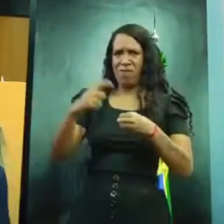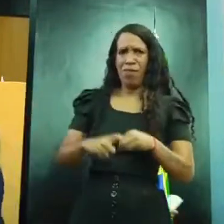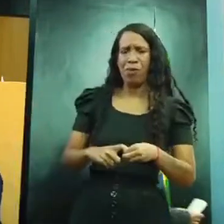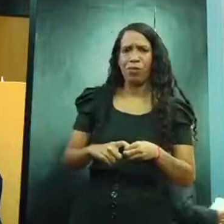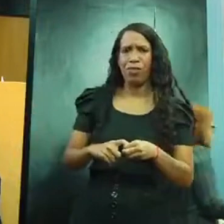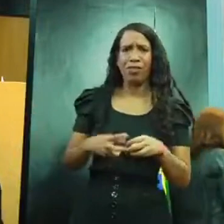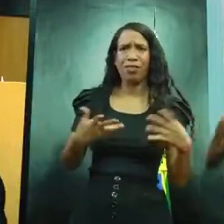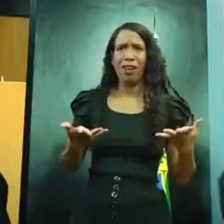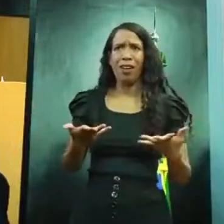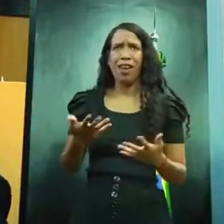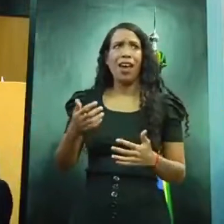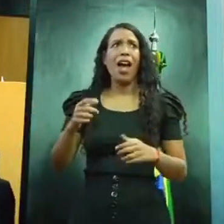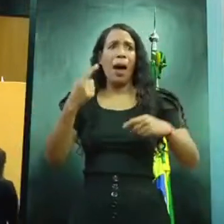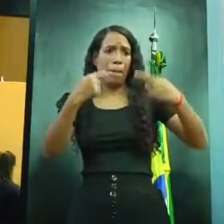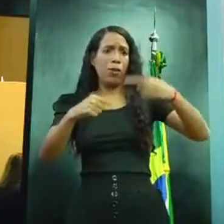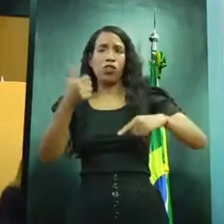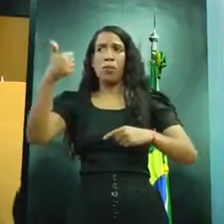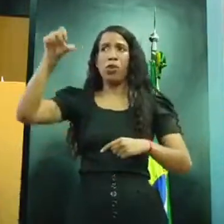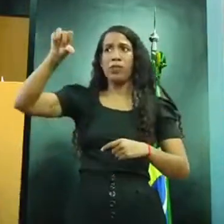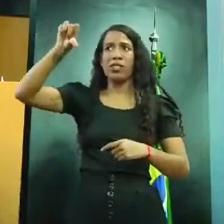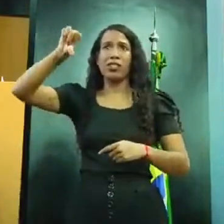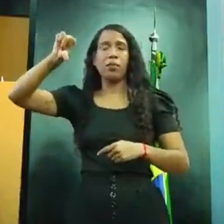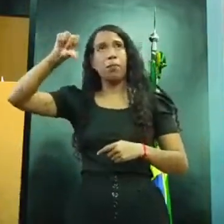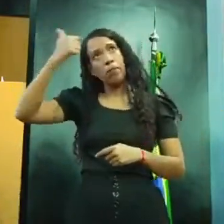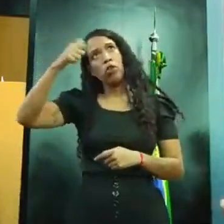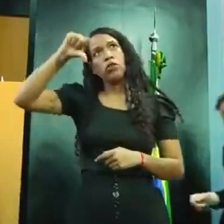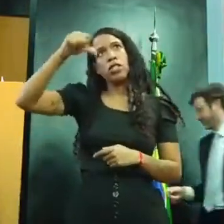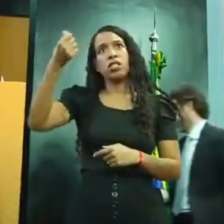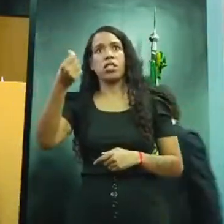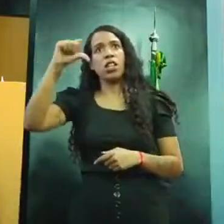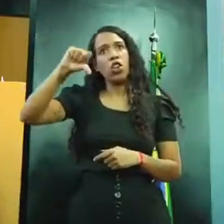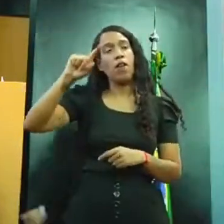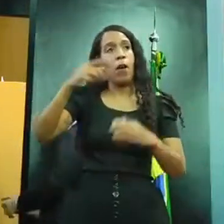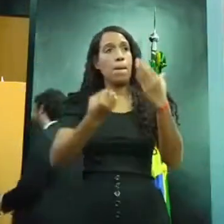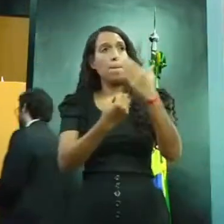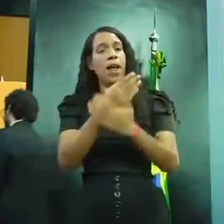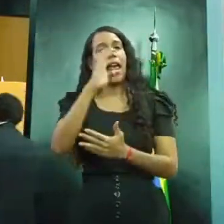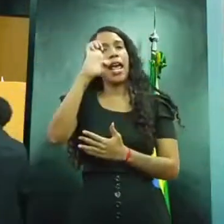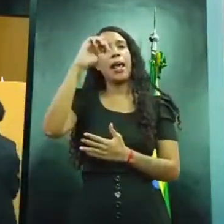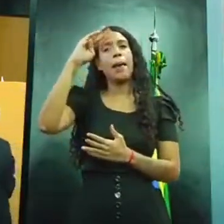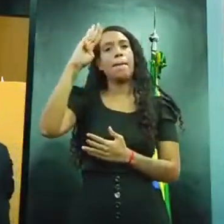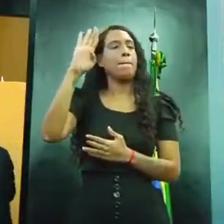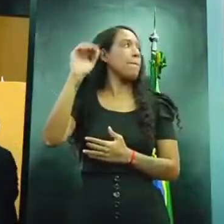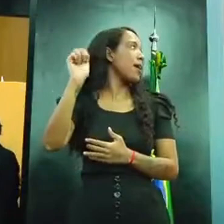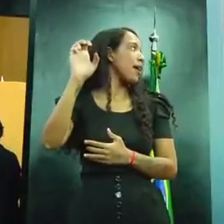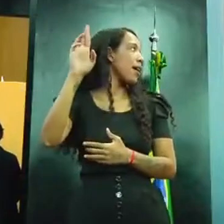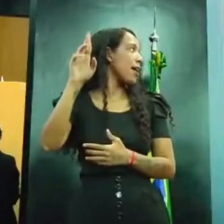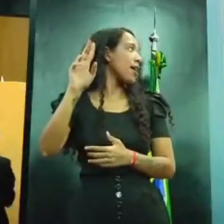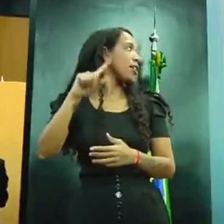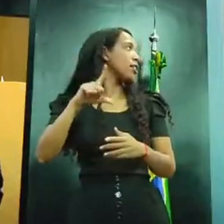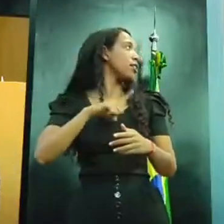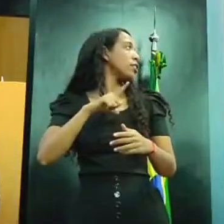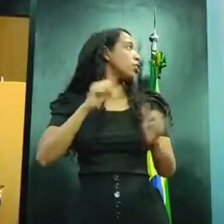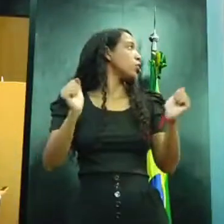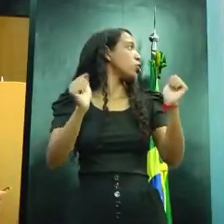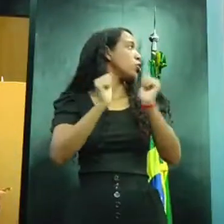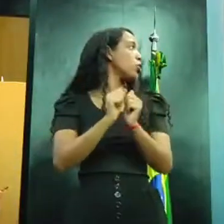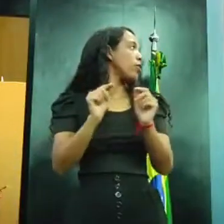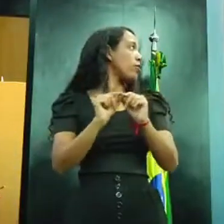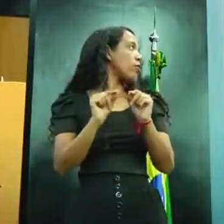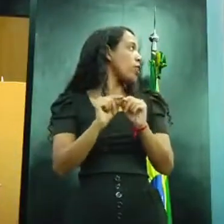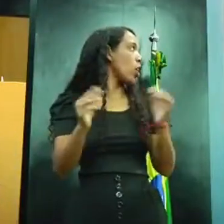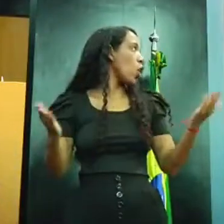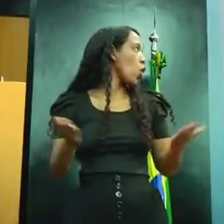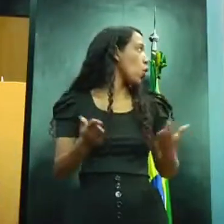a política que em 1969, General Amaro, criou a Embraer e junto com o ITA e com o CTA fez da Embraer